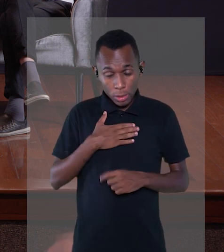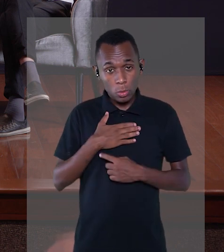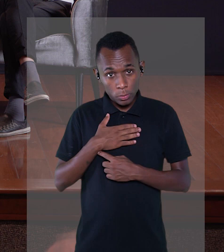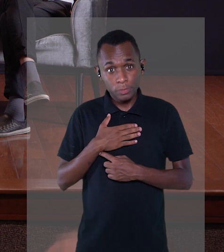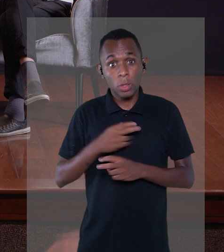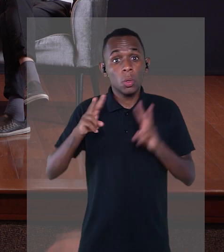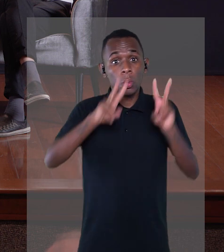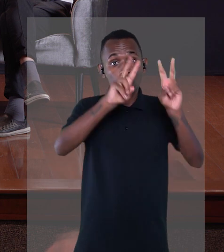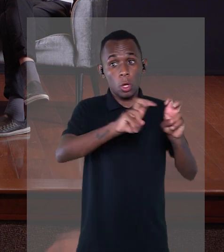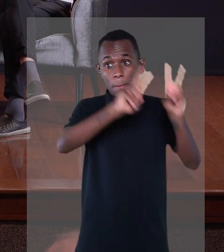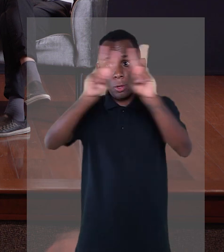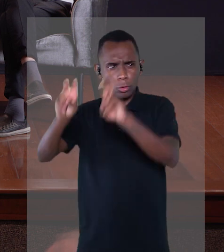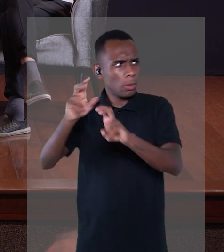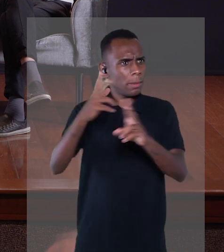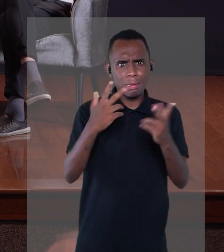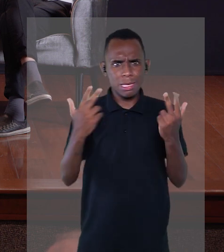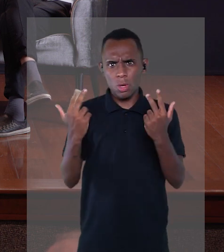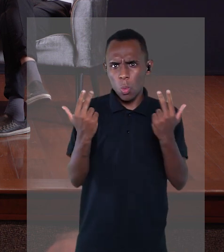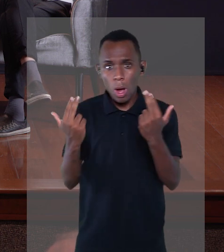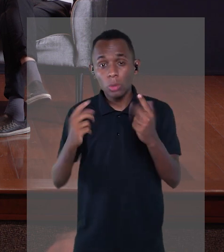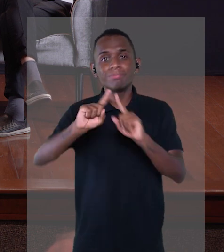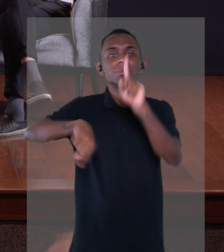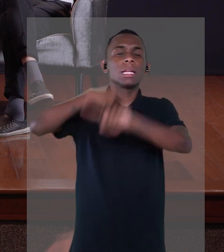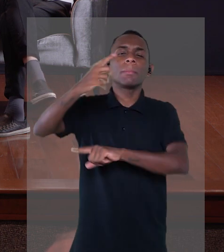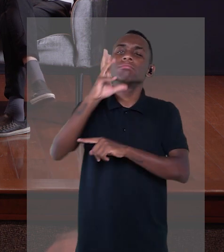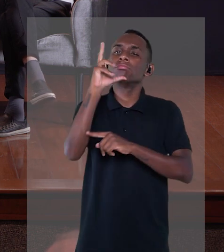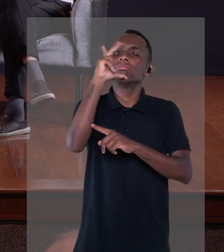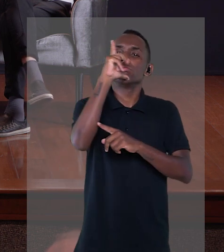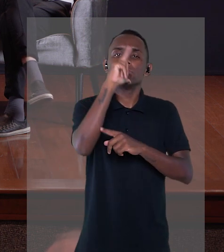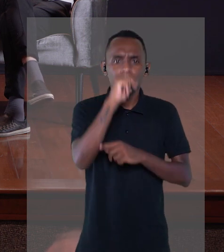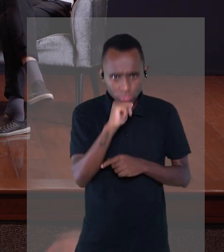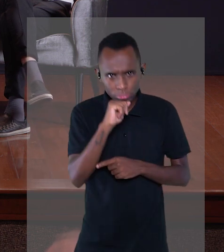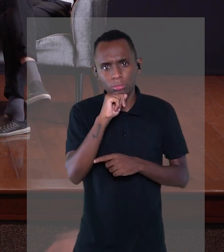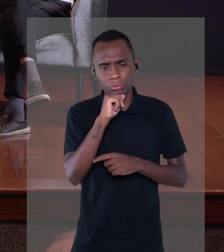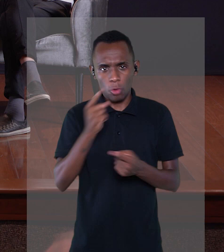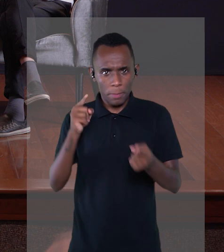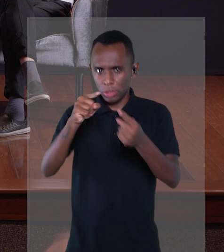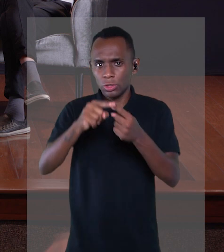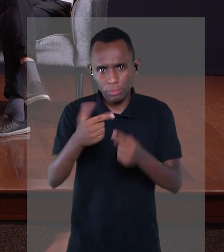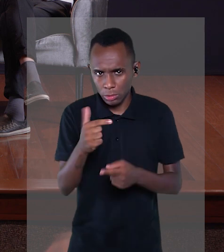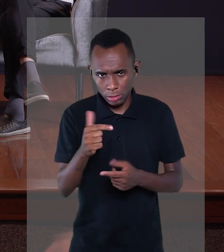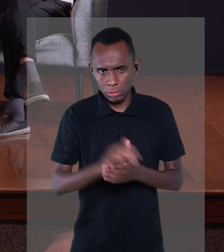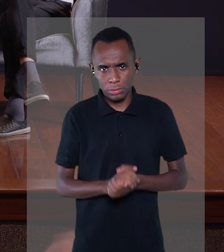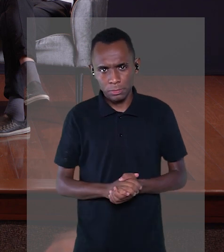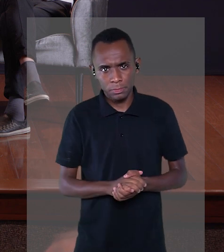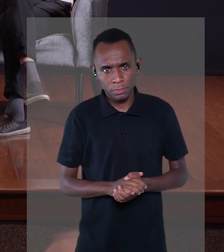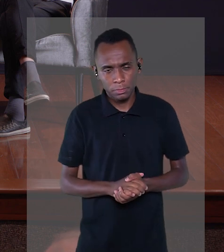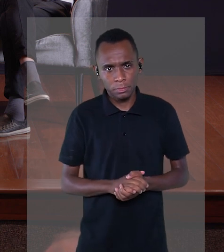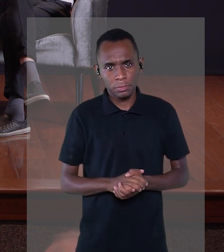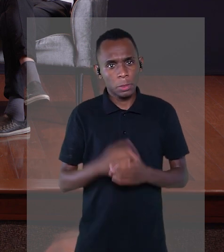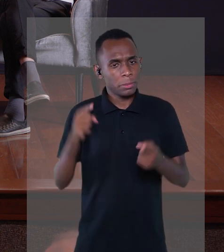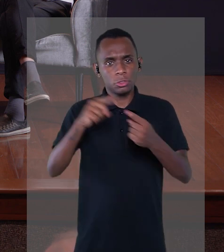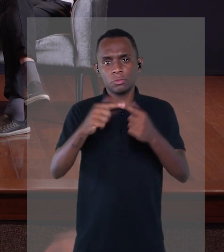os títulos eram quase iguais muito tempo depois. Assim, não foi intencional. Não